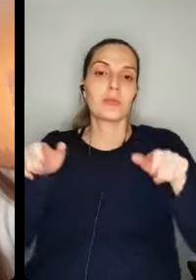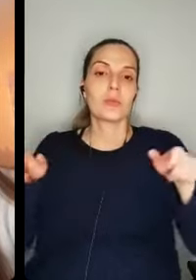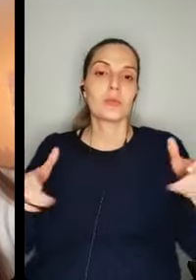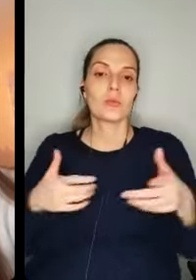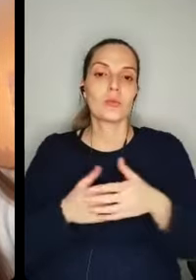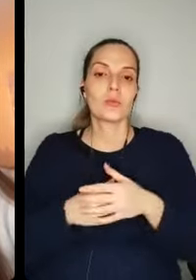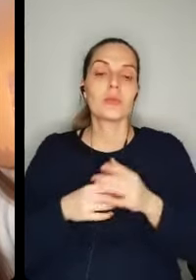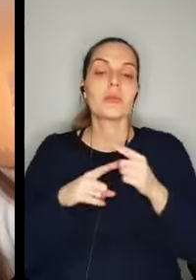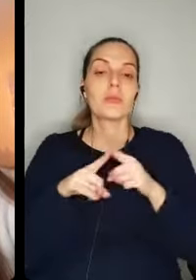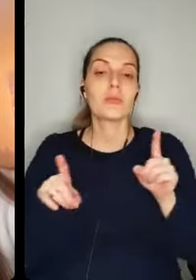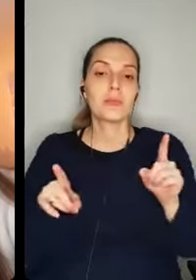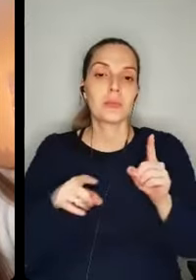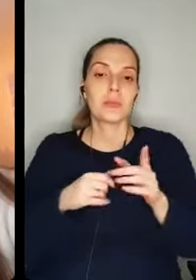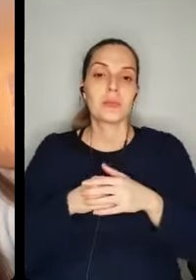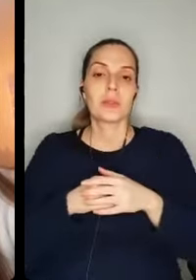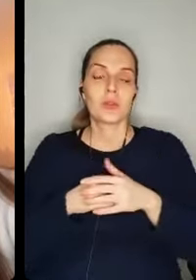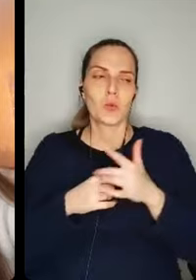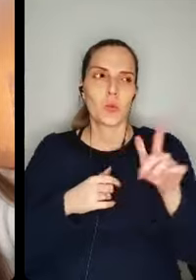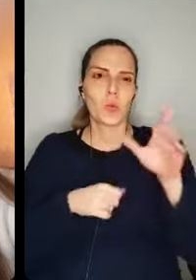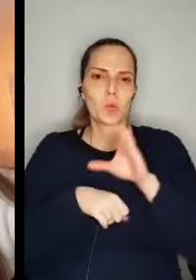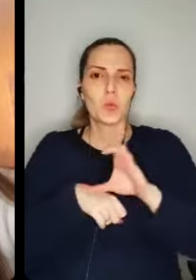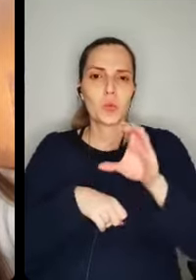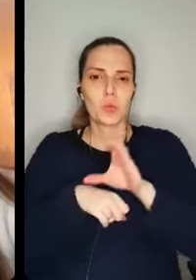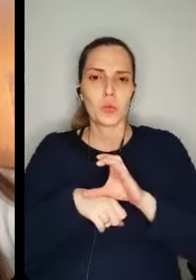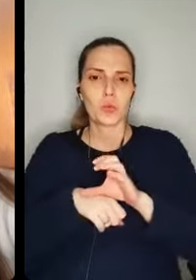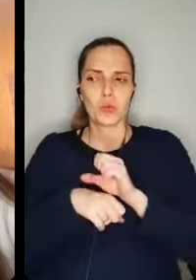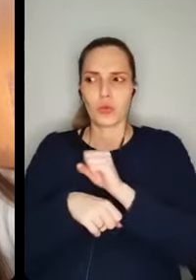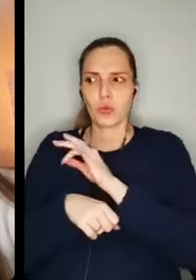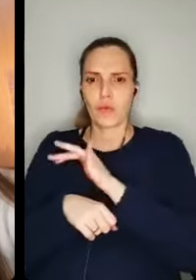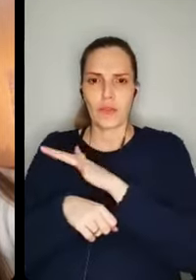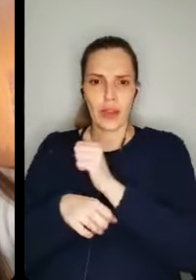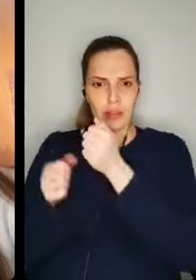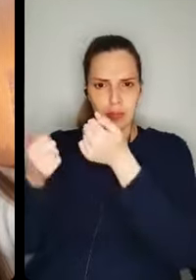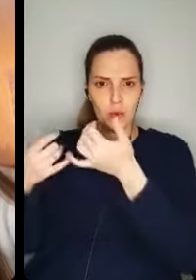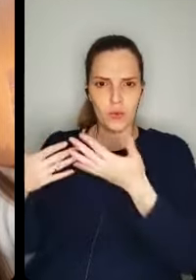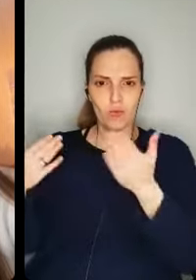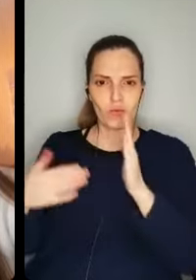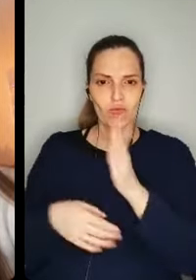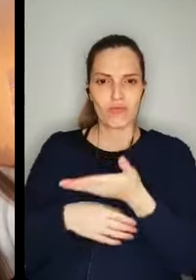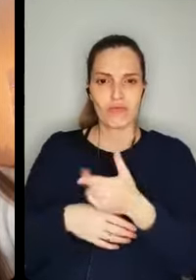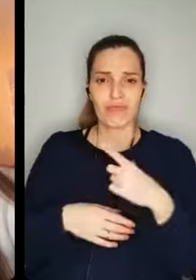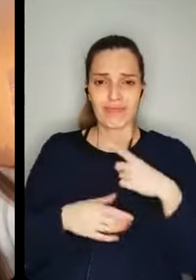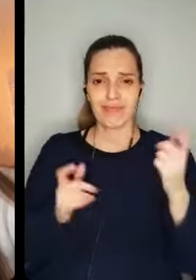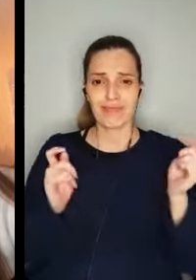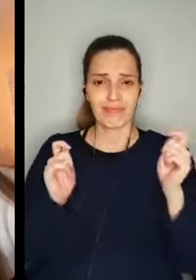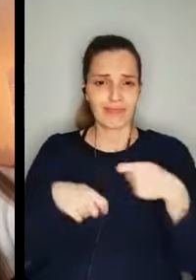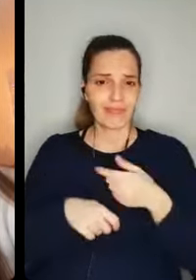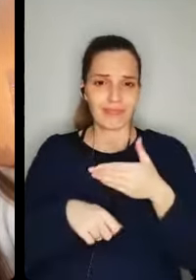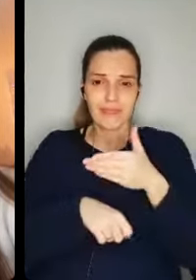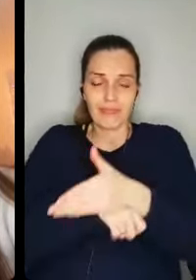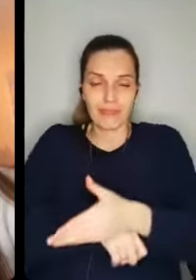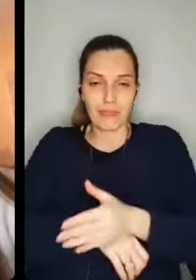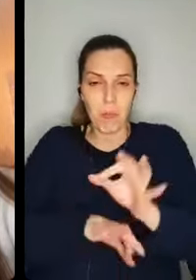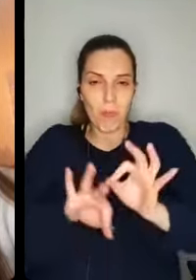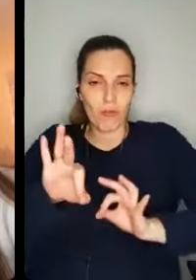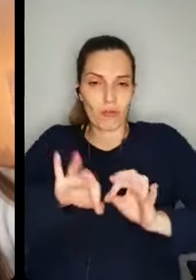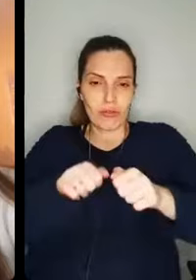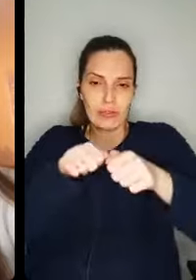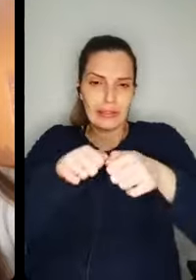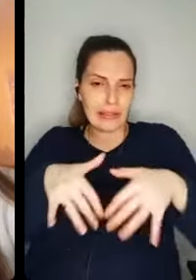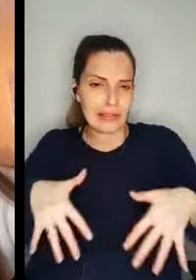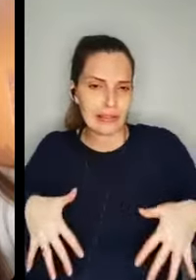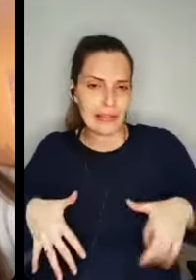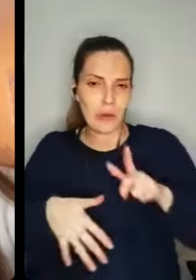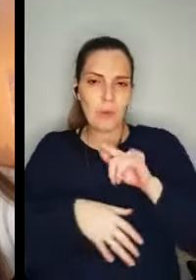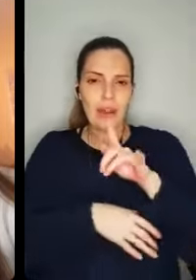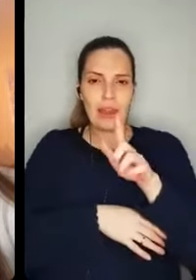outros cursos, como a Sofia falou, tem bastante possibilidades de se inserir em projetos de extensão, de liga acadêmica,